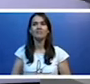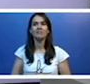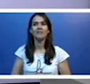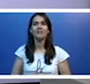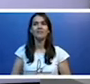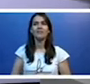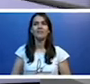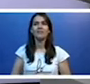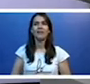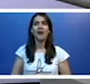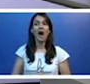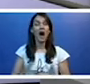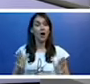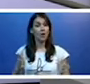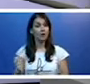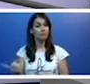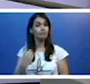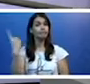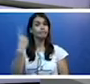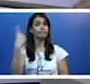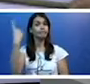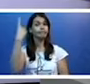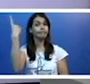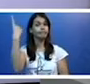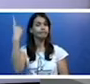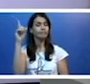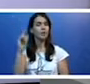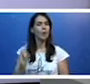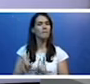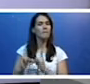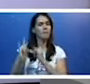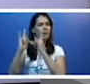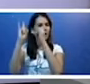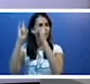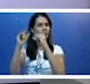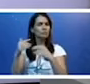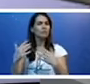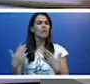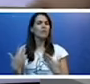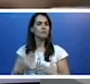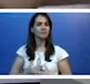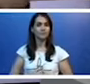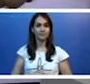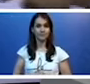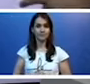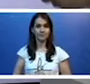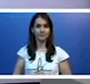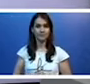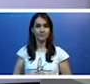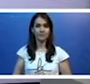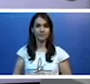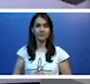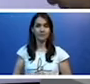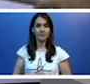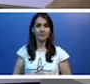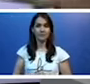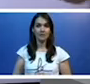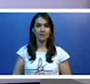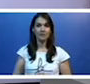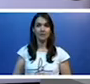dessa pessoa determine a altura do Edifício então quando exercício fala presa na altura o resultado final